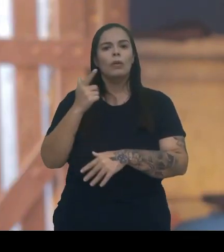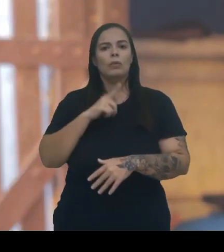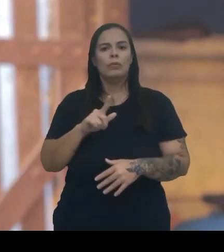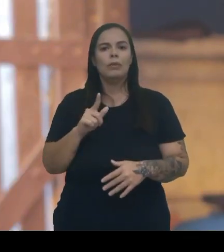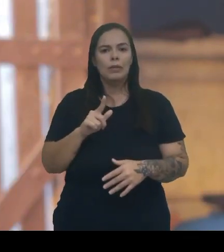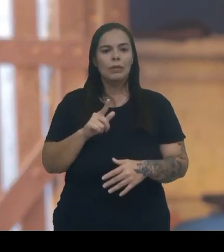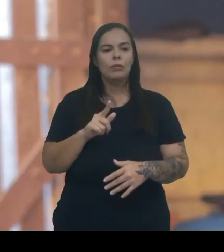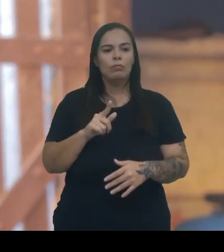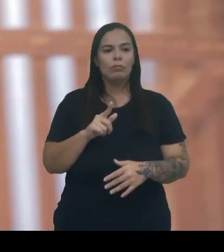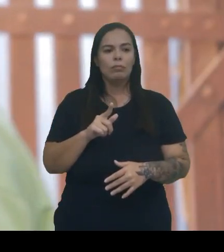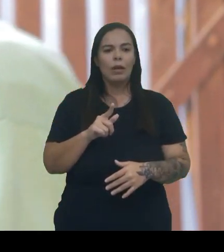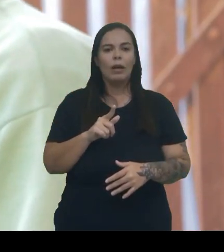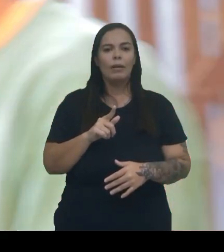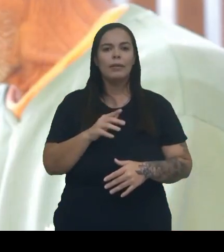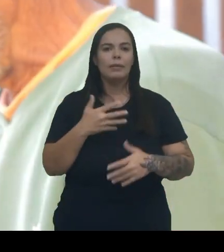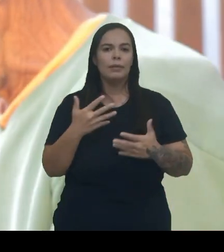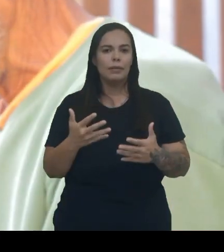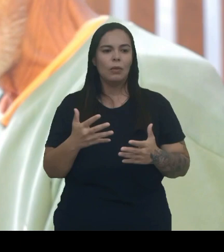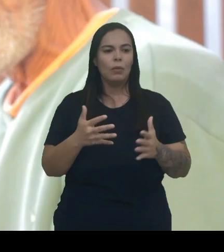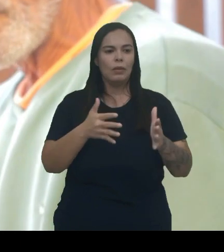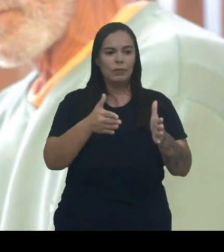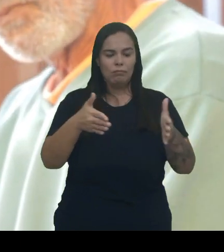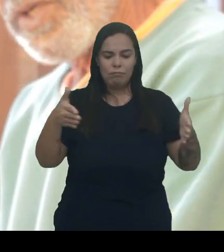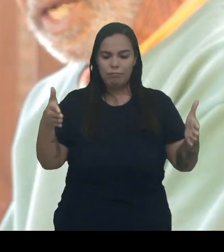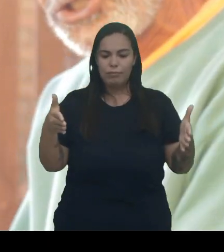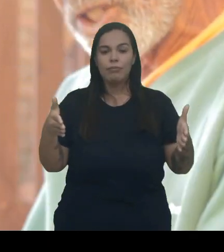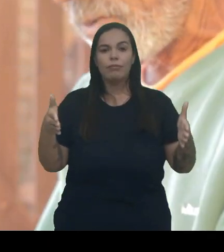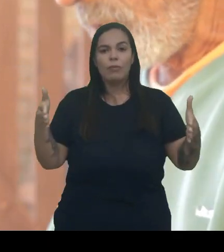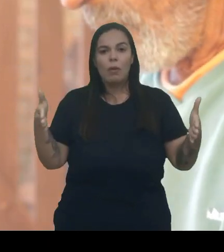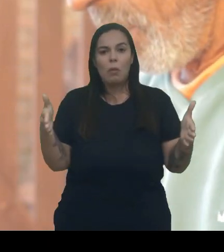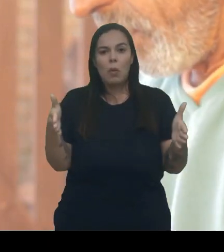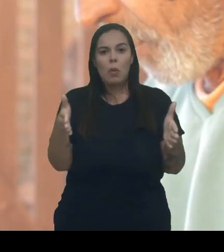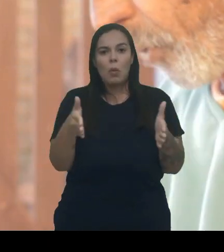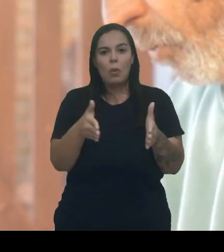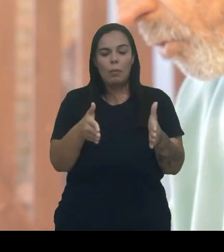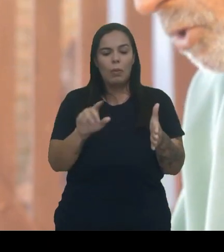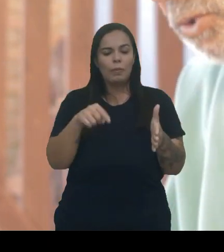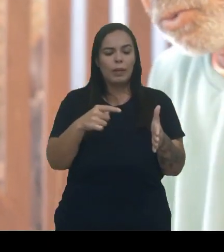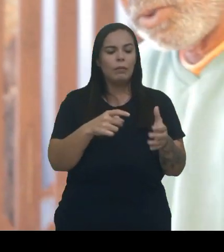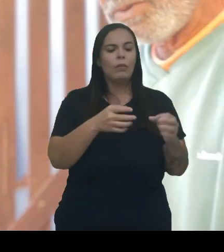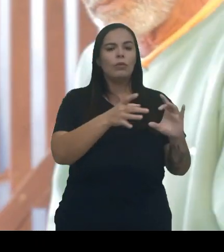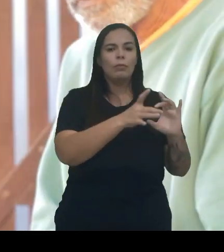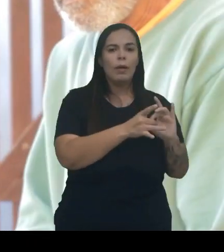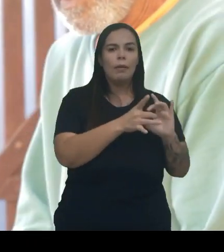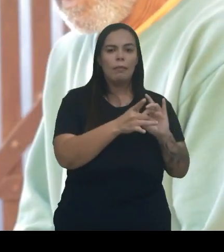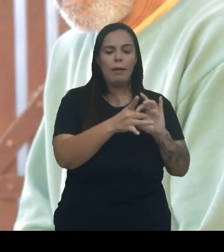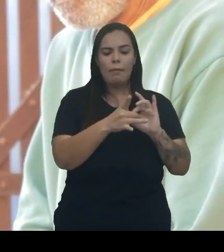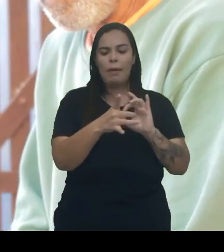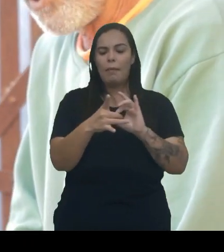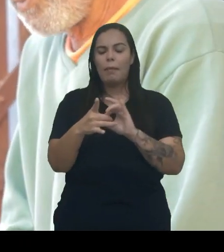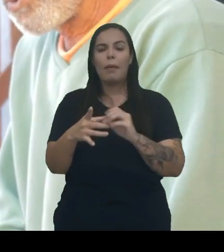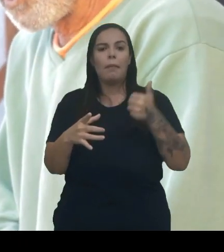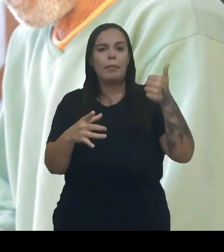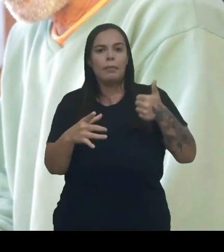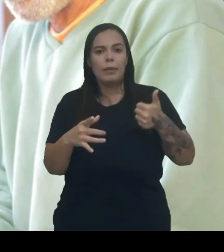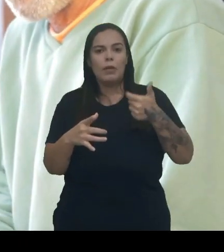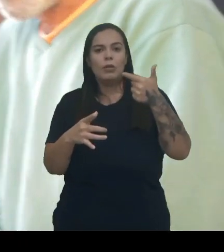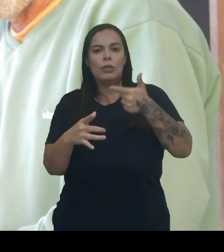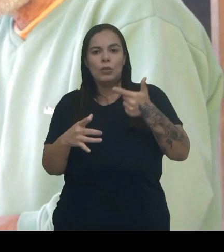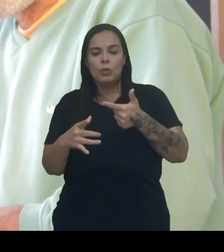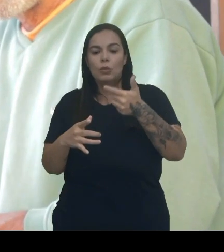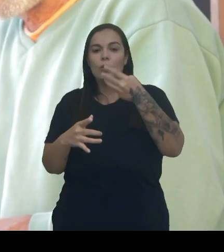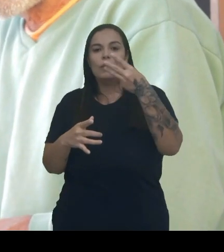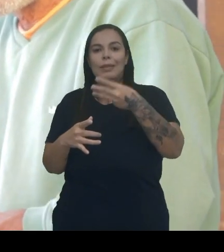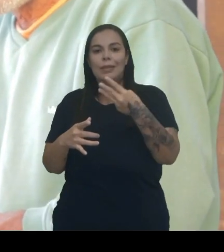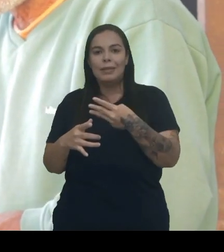daqui até aqui. Ele botou o primeiro, foi encaixando. Depois botou o segundo, depois botou o terceiro